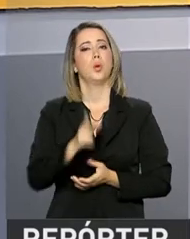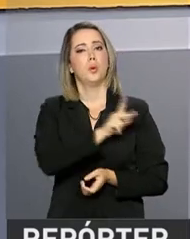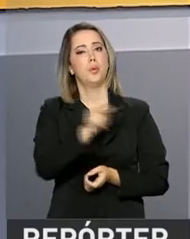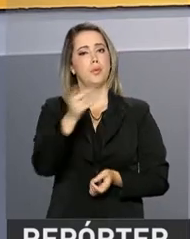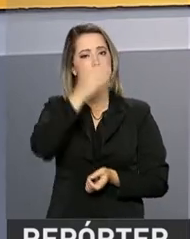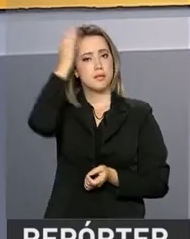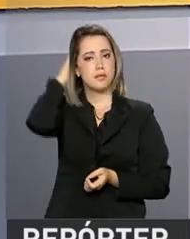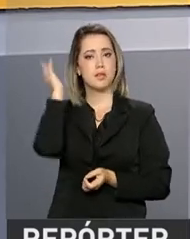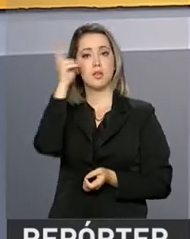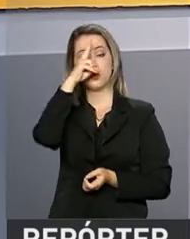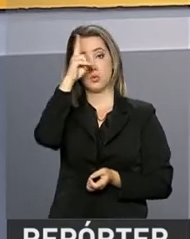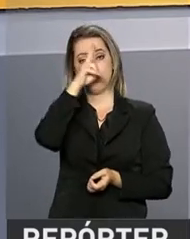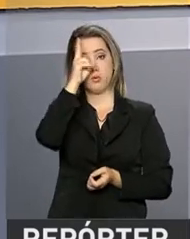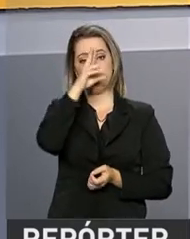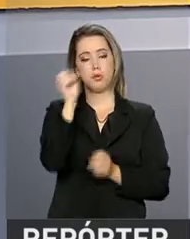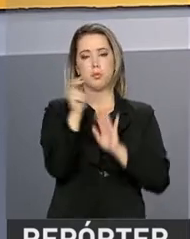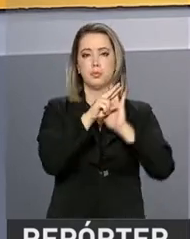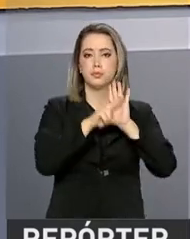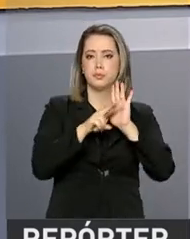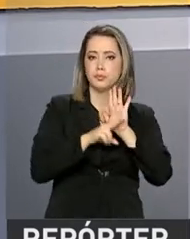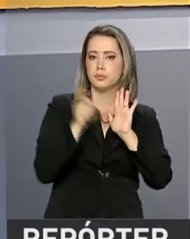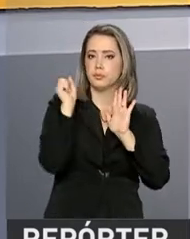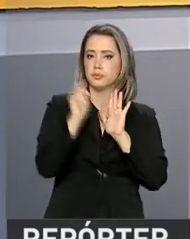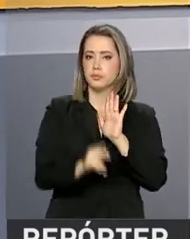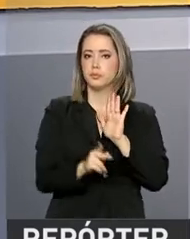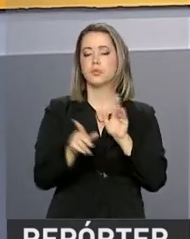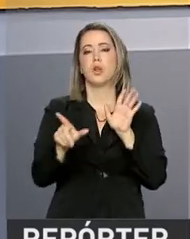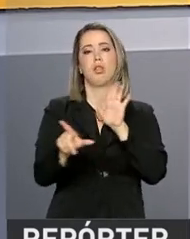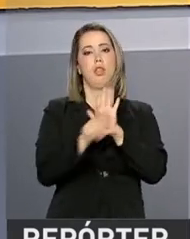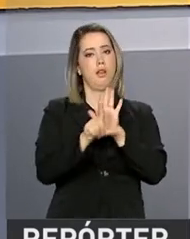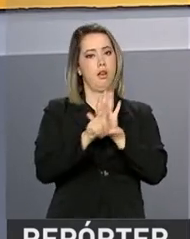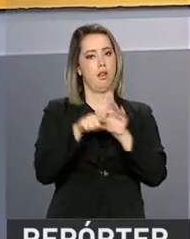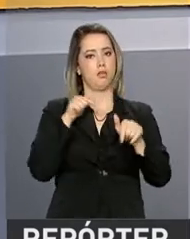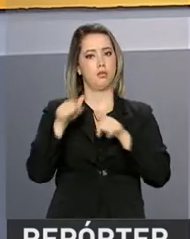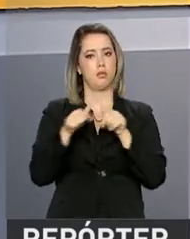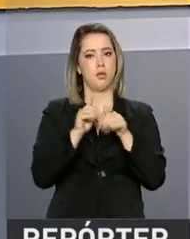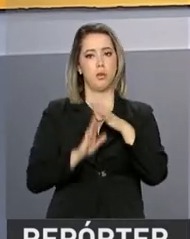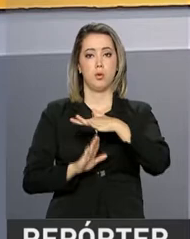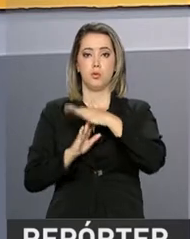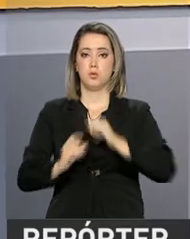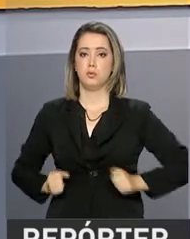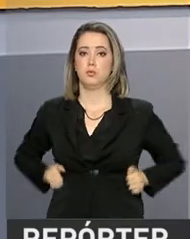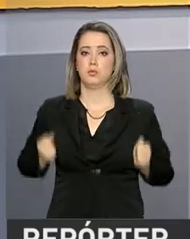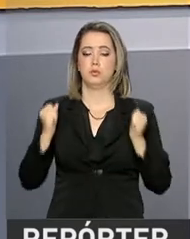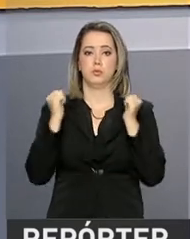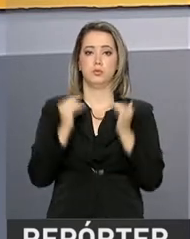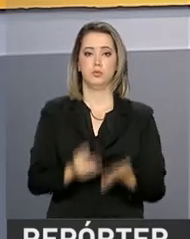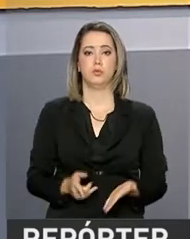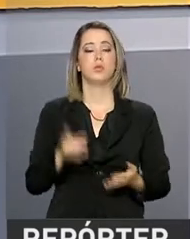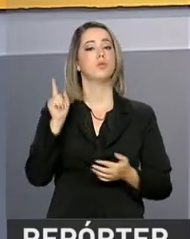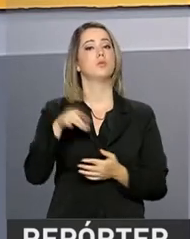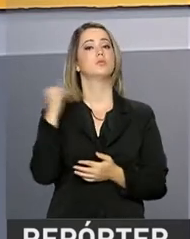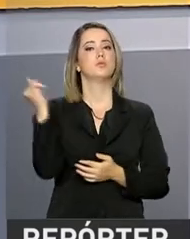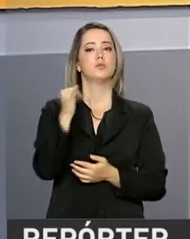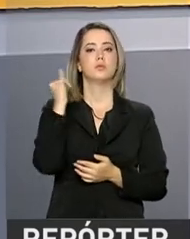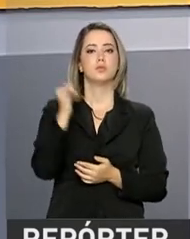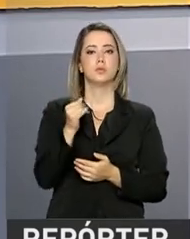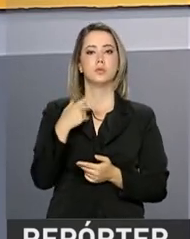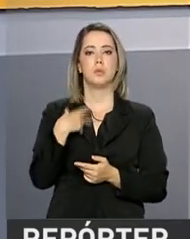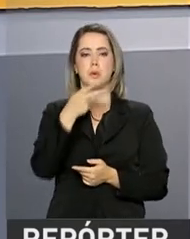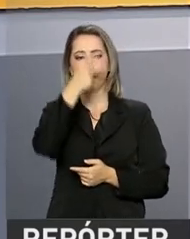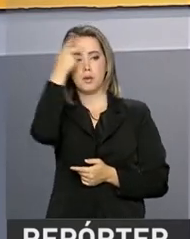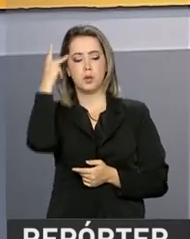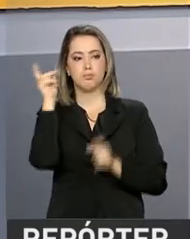lembrou que as reformas da previdência da legislação trabalhista e o teto de gastos públicos são importantes para